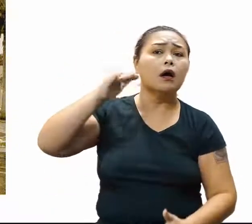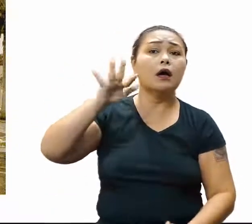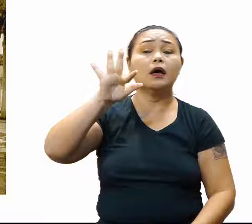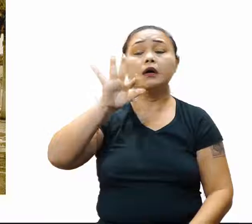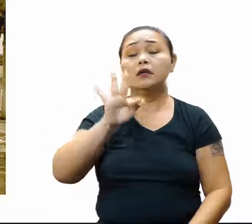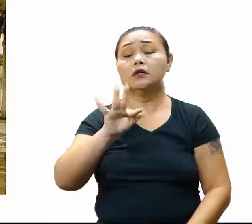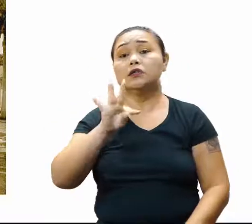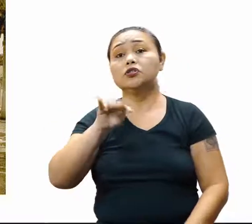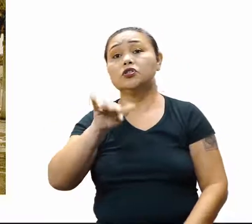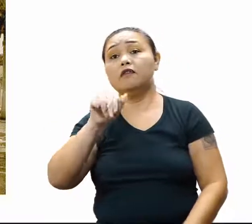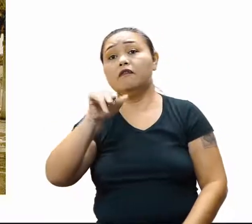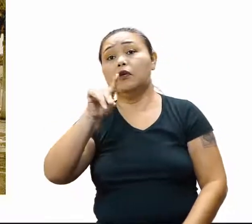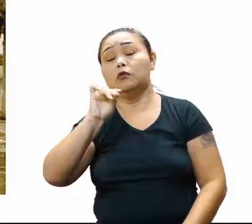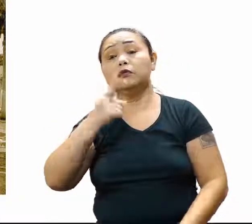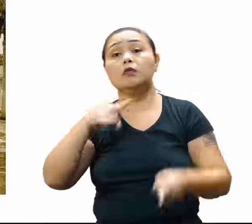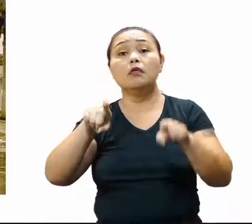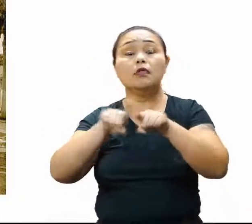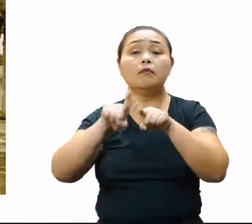amarela,